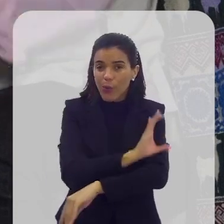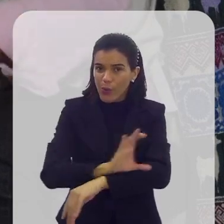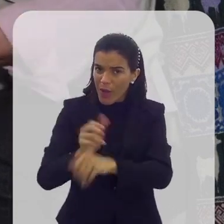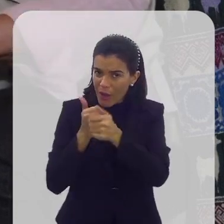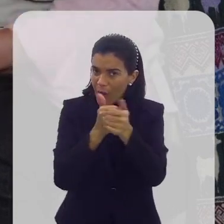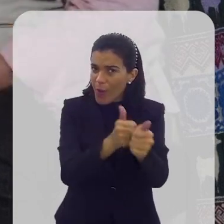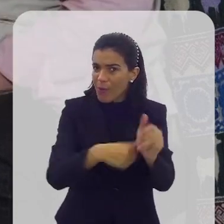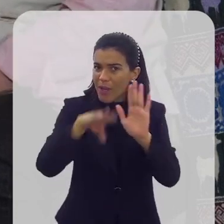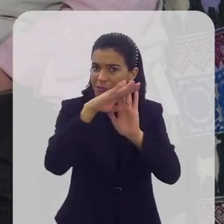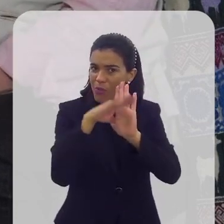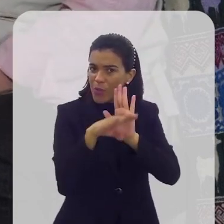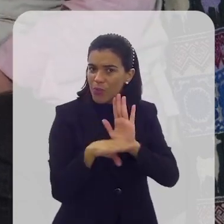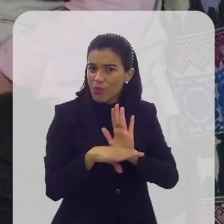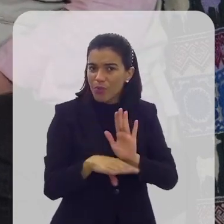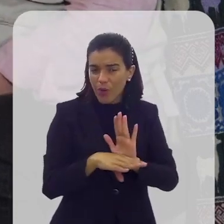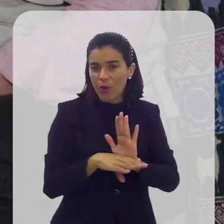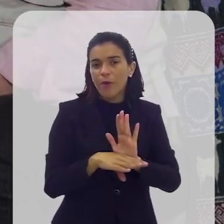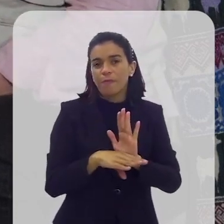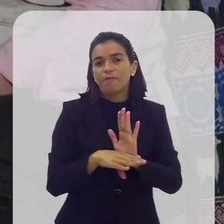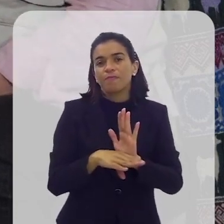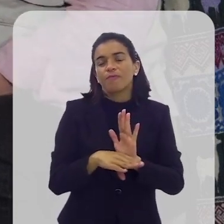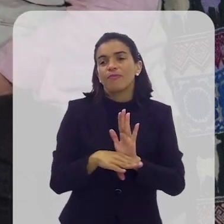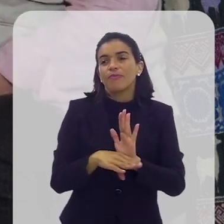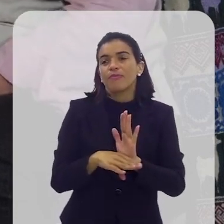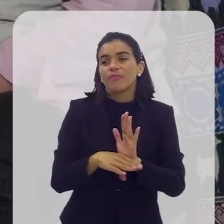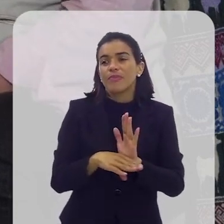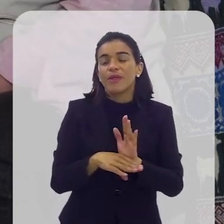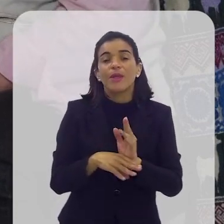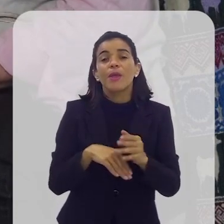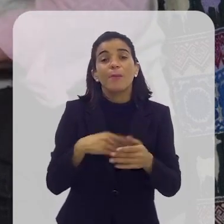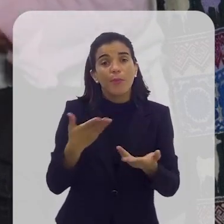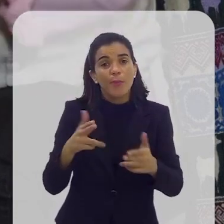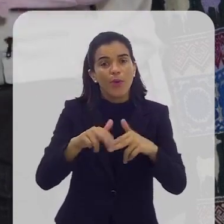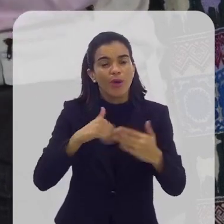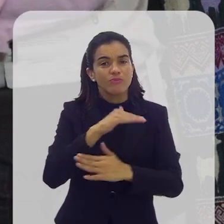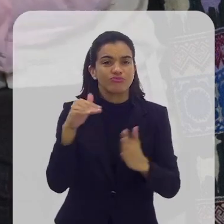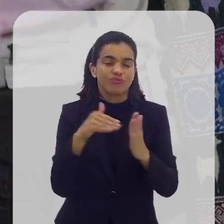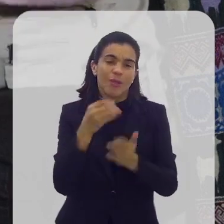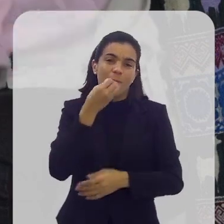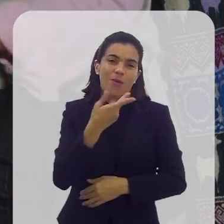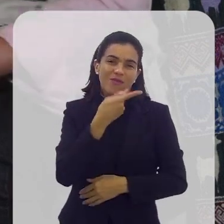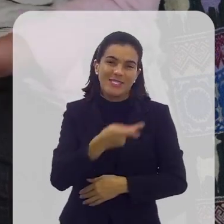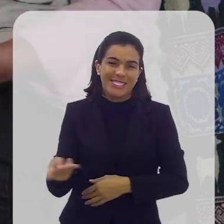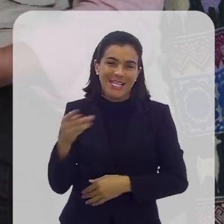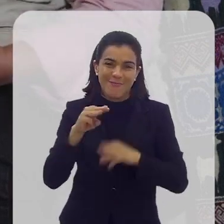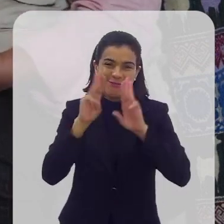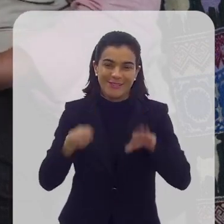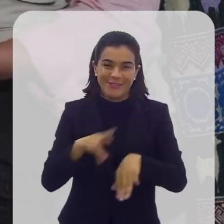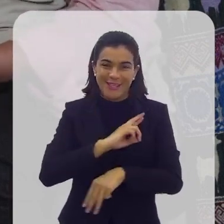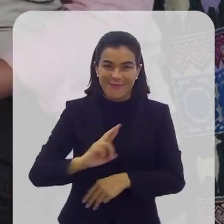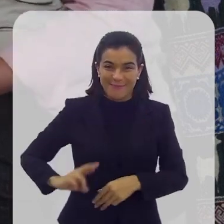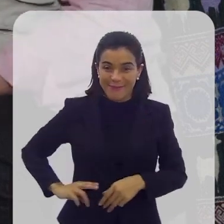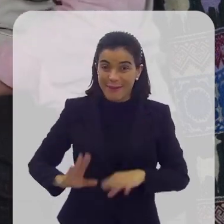aqui. Gradualmente, essa popularização e essa divulgação do museu foi sendo ampliada,